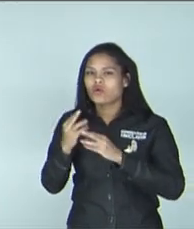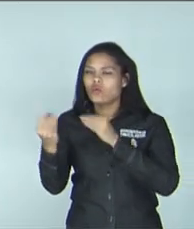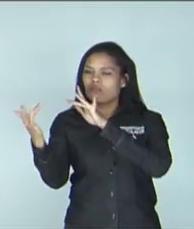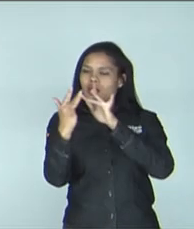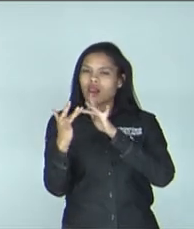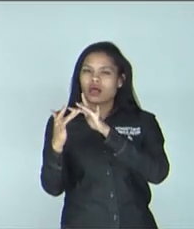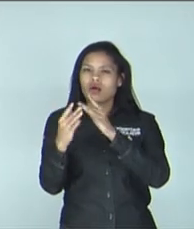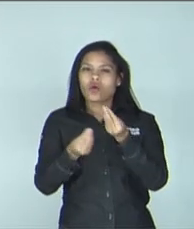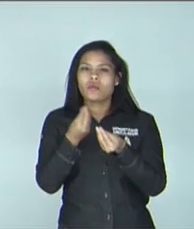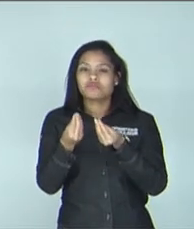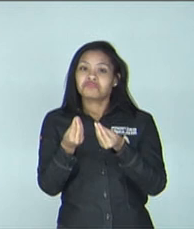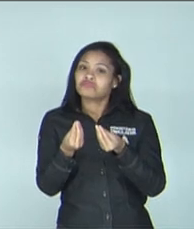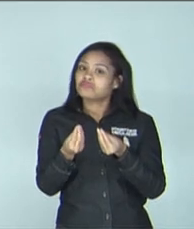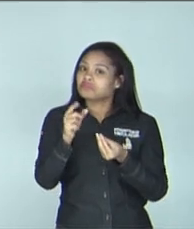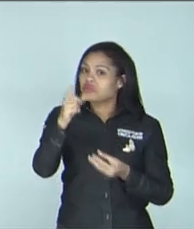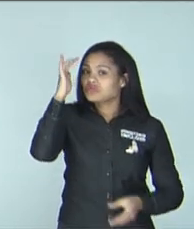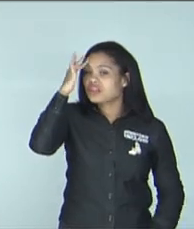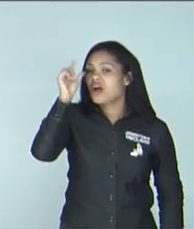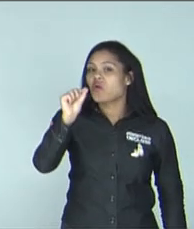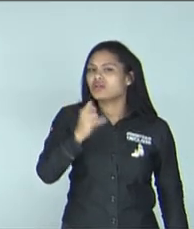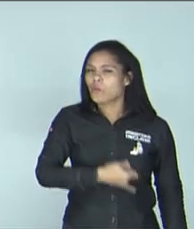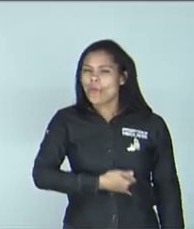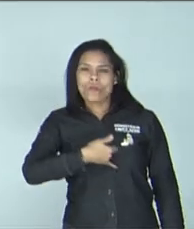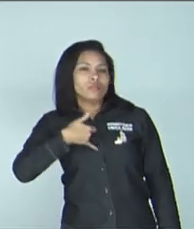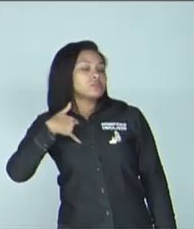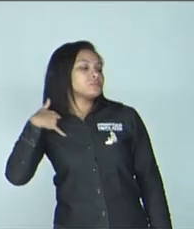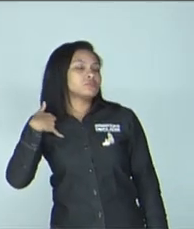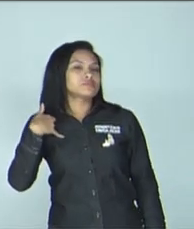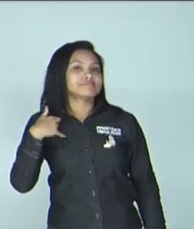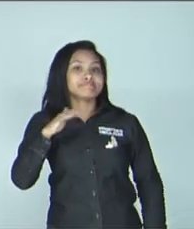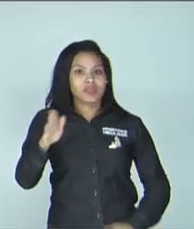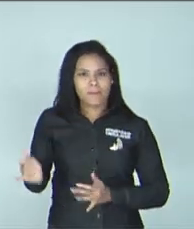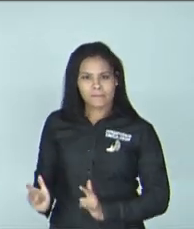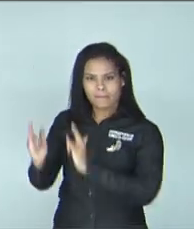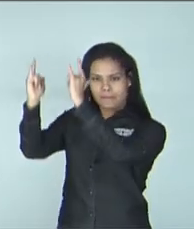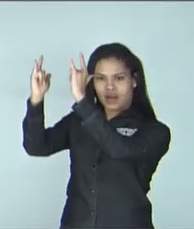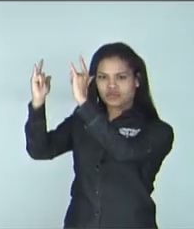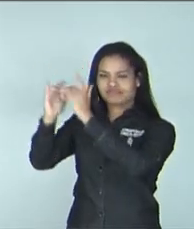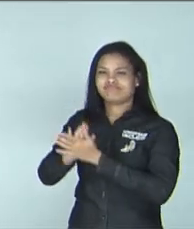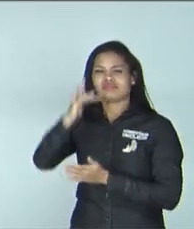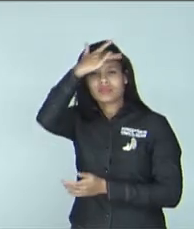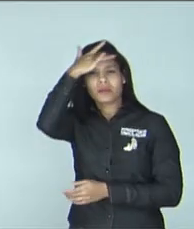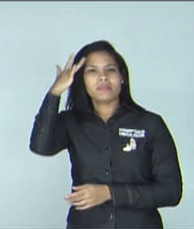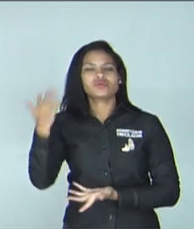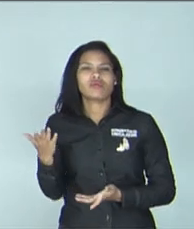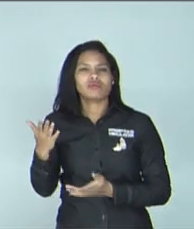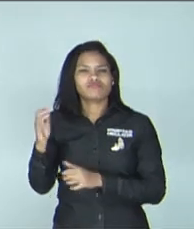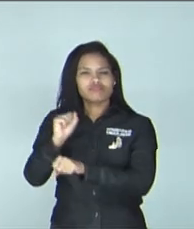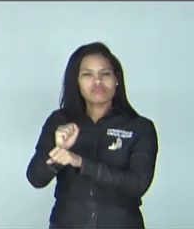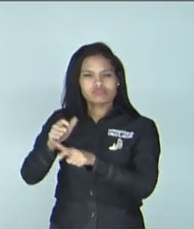você é arrogante oi como é que você tá até o porteiro do prédio como é que você trata